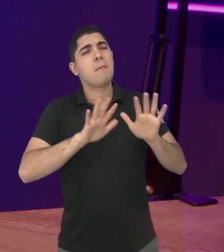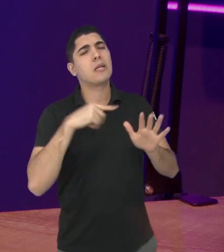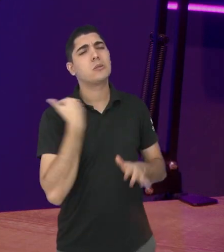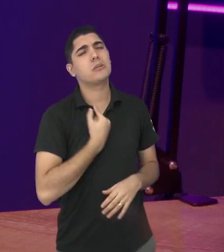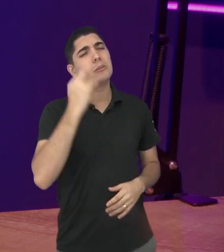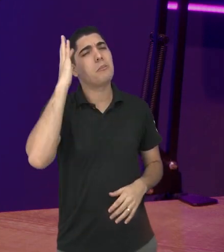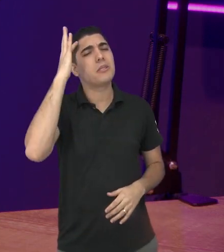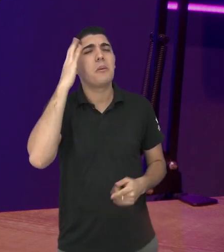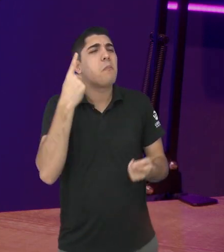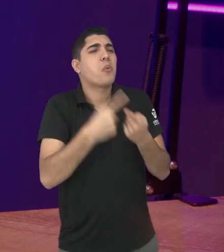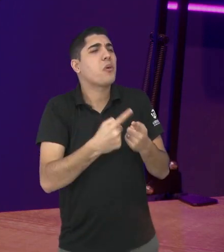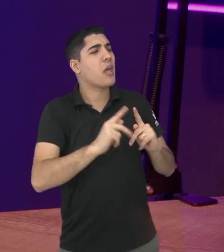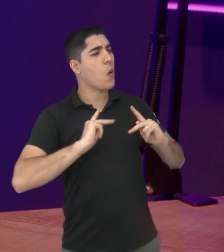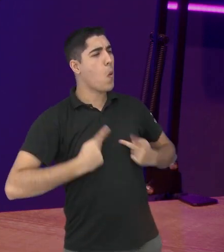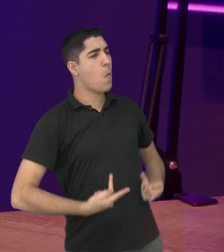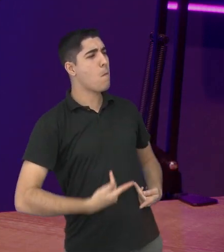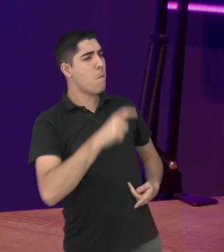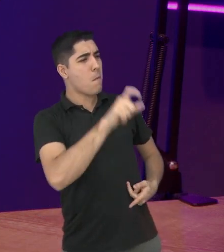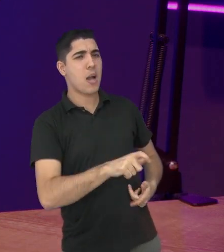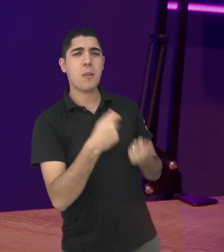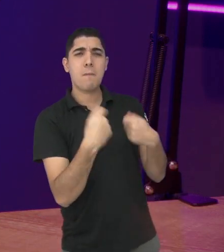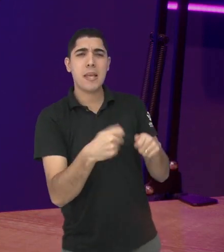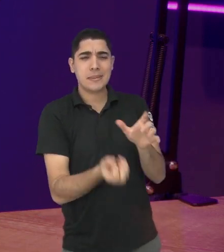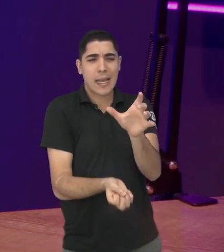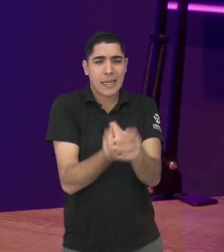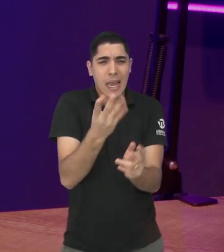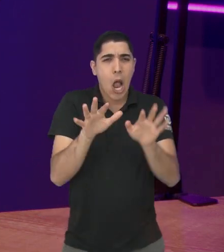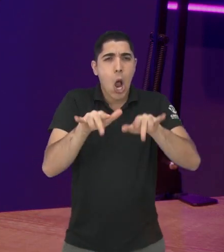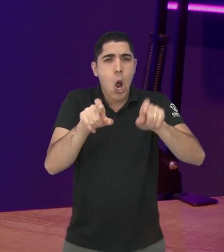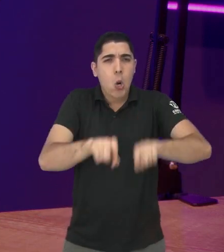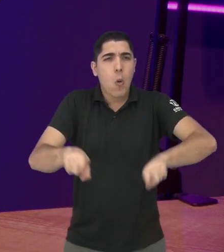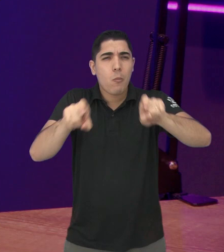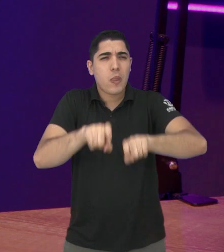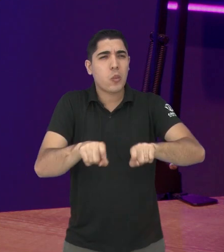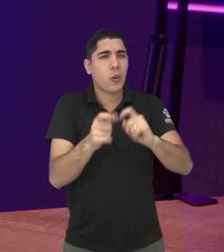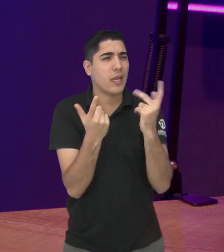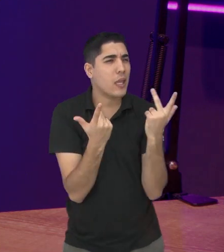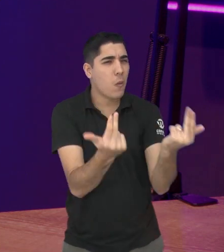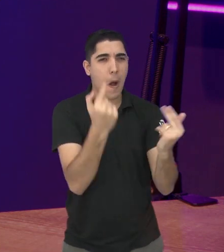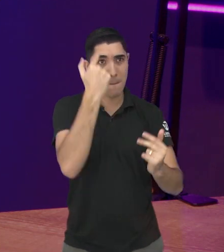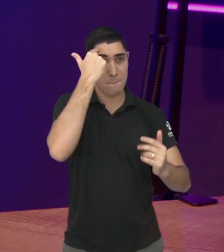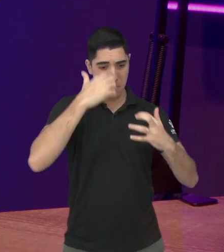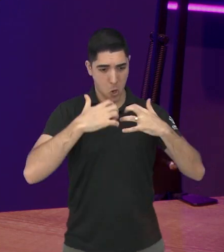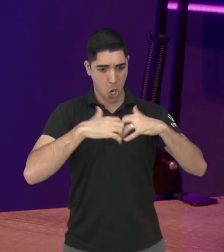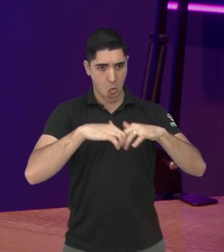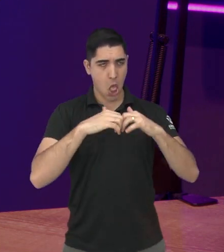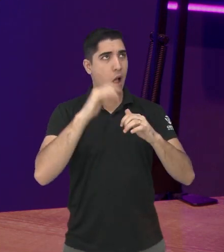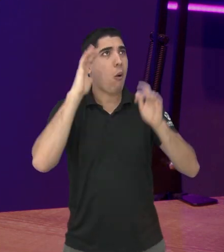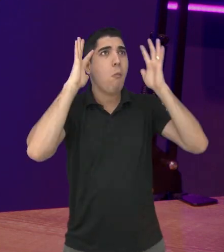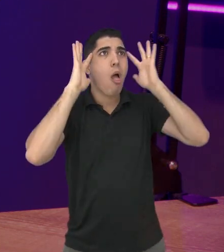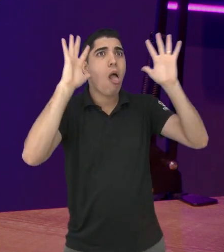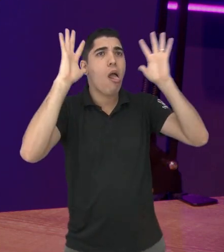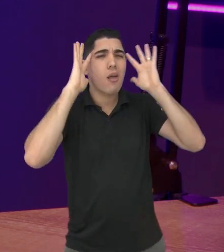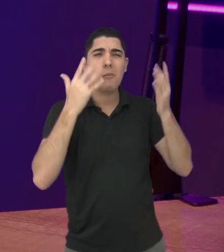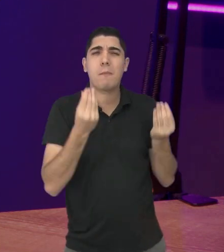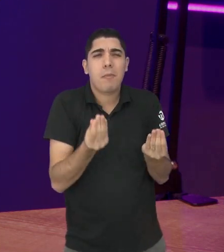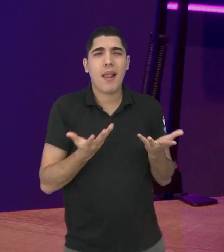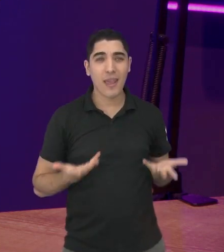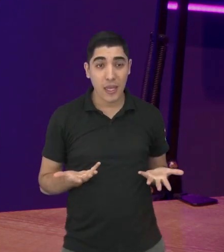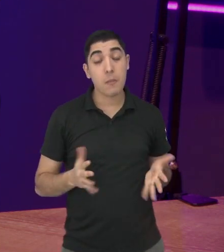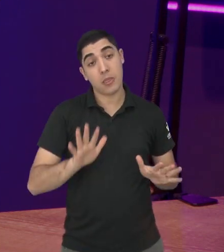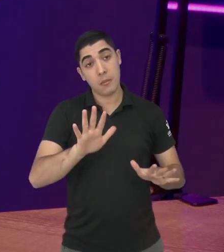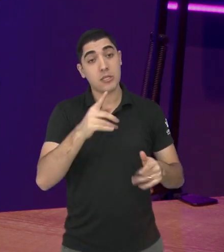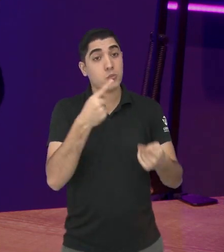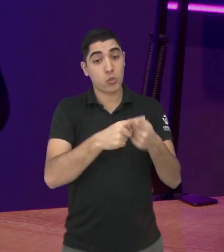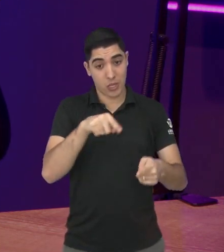humanos precisam fazer isso? Seres humanos fazem coisas muito absurdas, mas uma grande questão seria